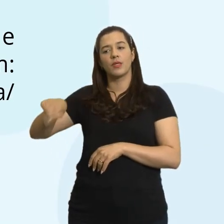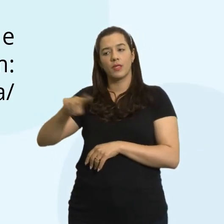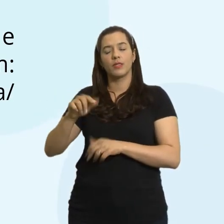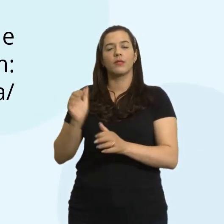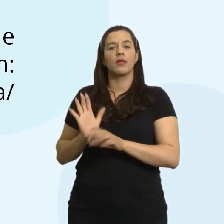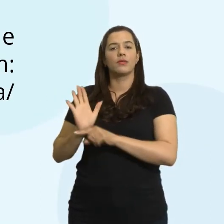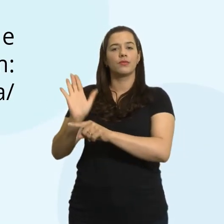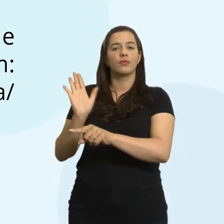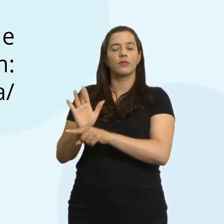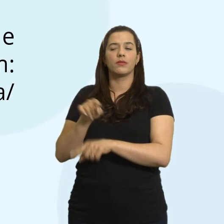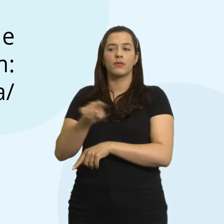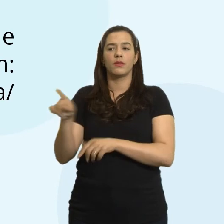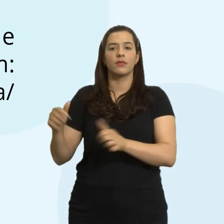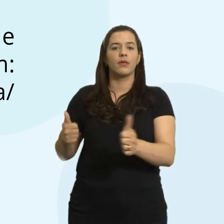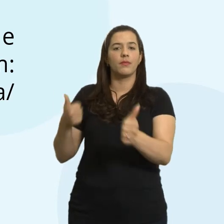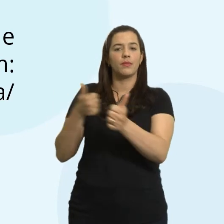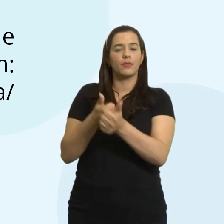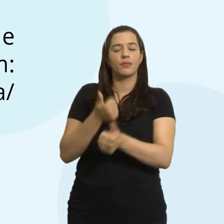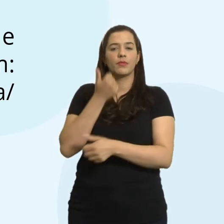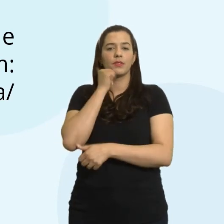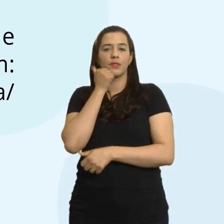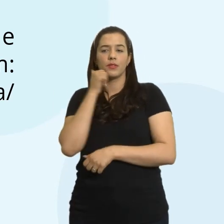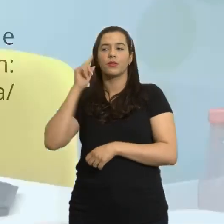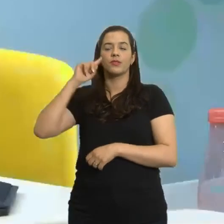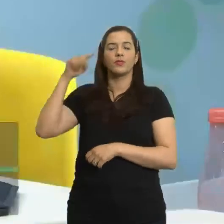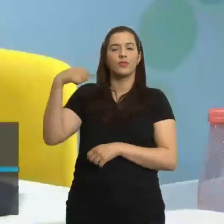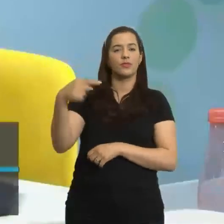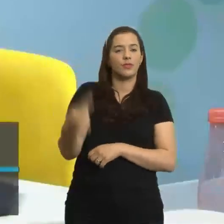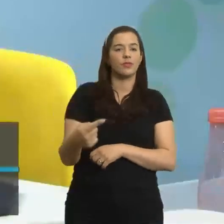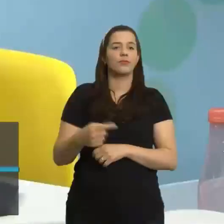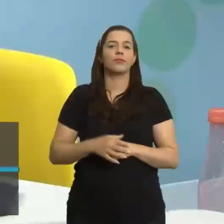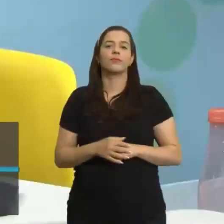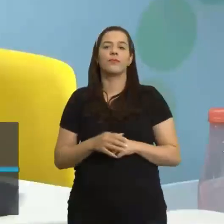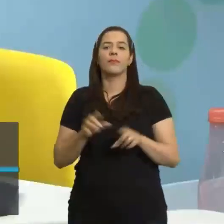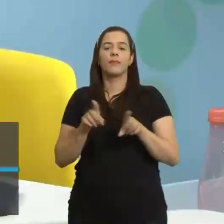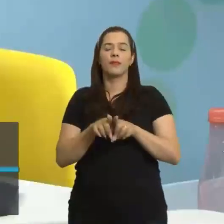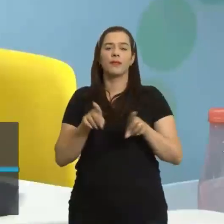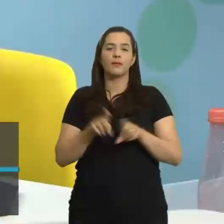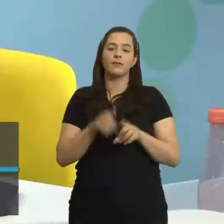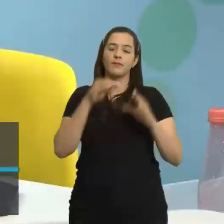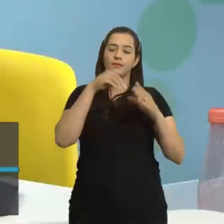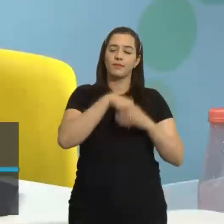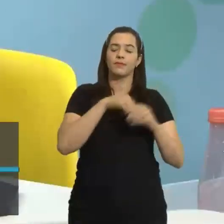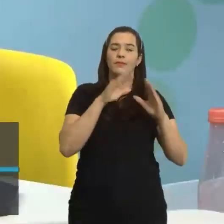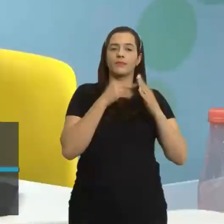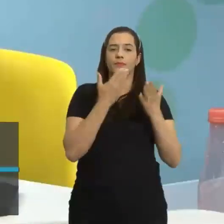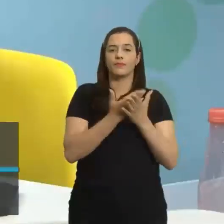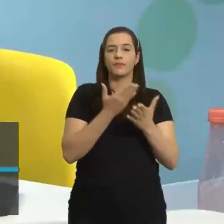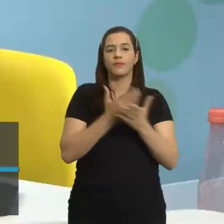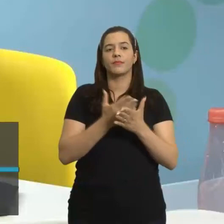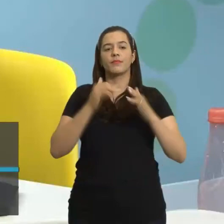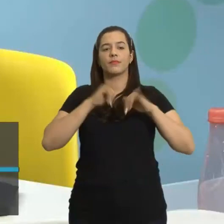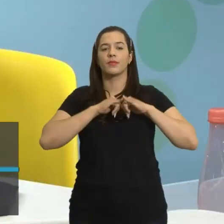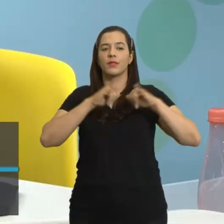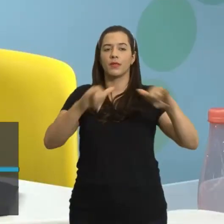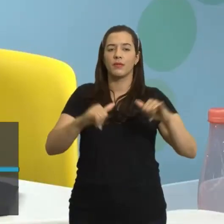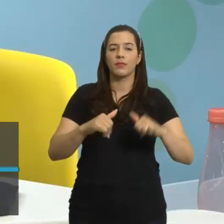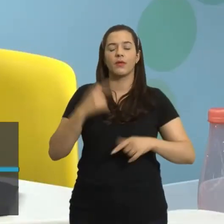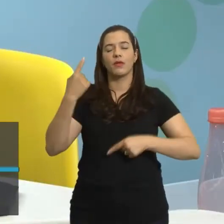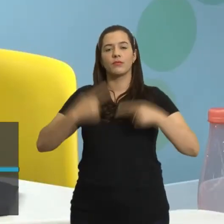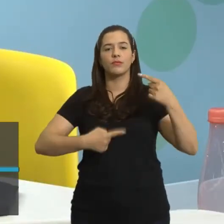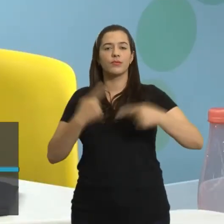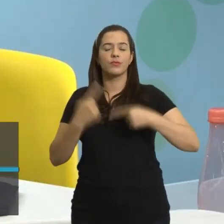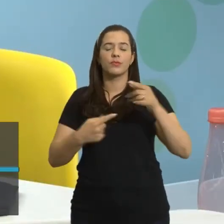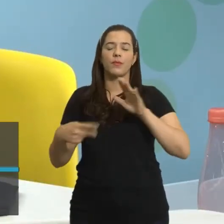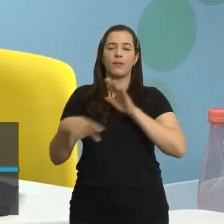né? Aproximando a ciência do cotidiano, a ciência acadêmica, ao que é publicado, a discussão